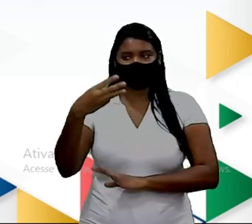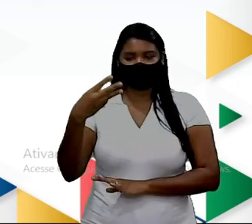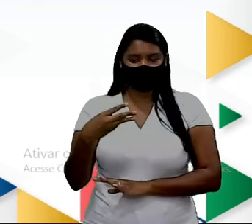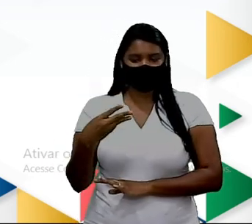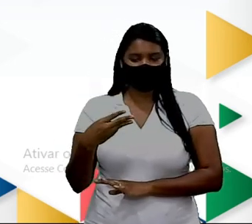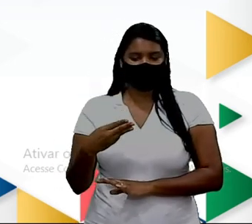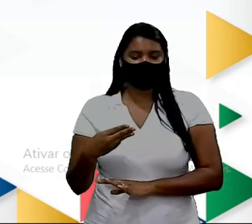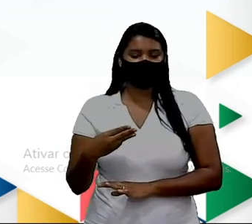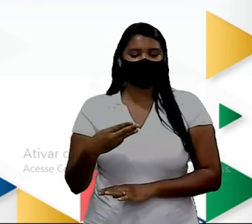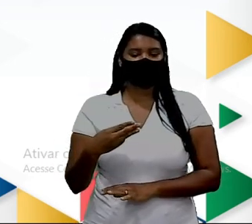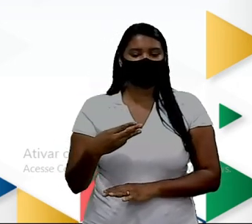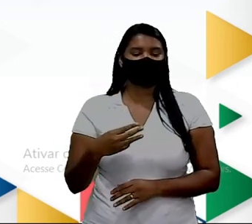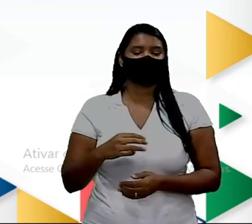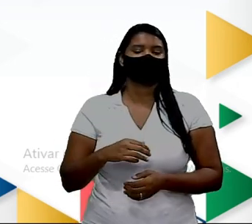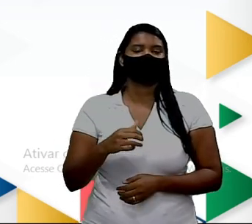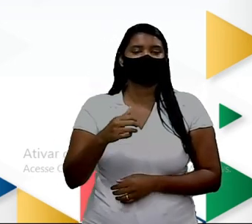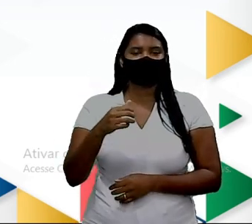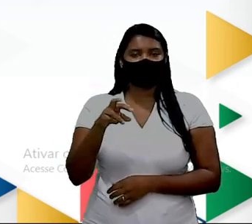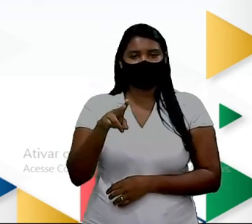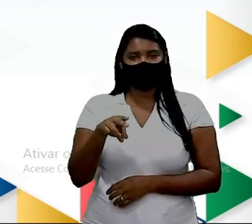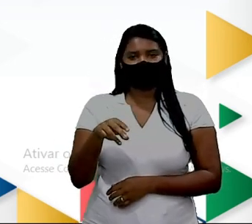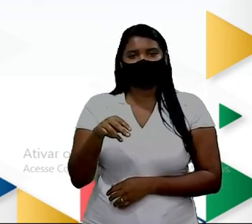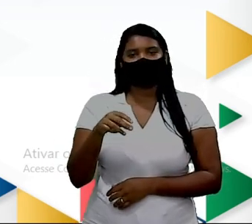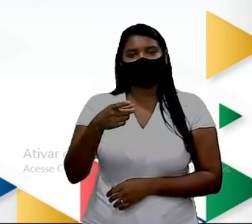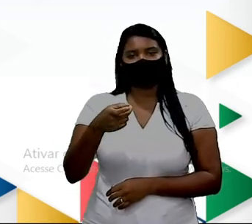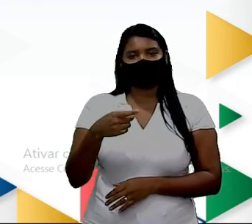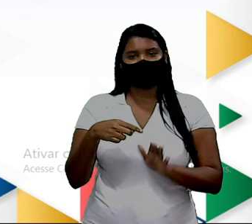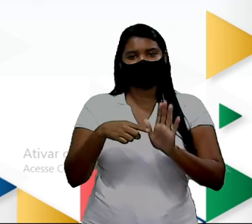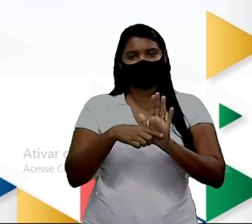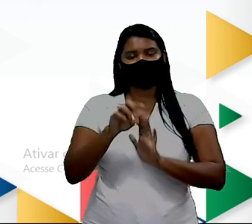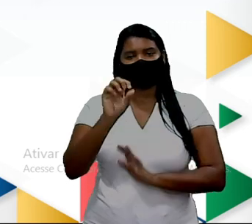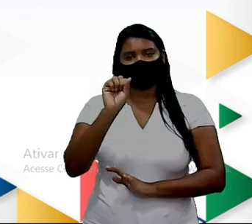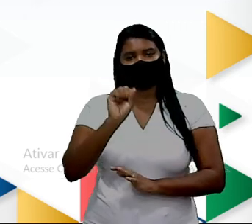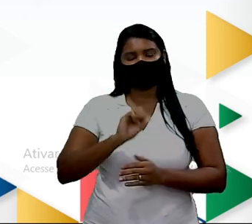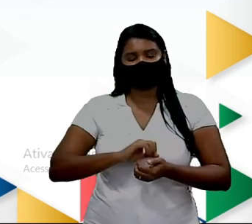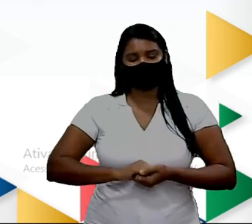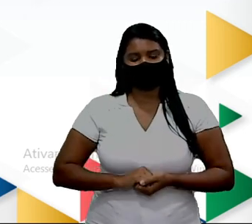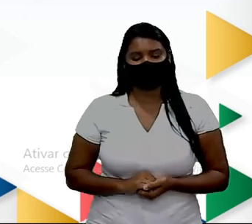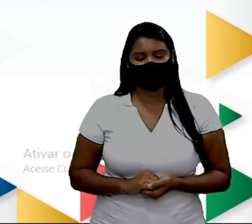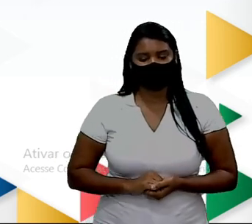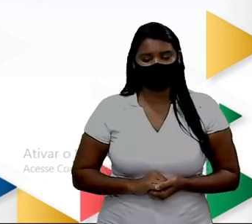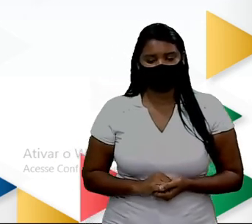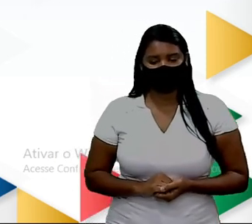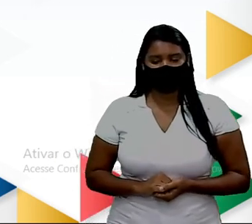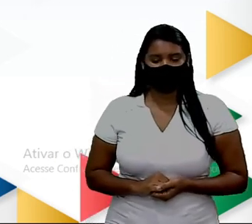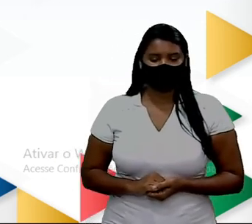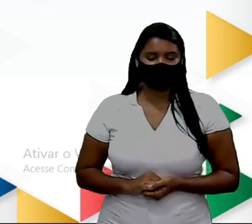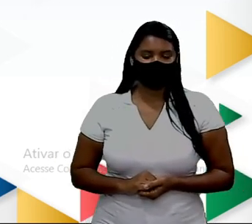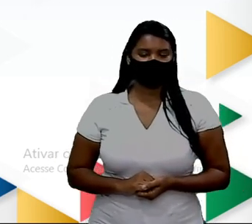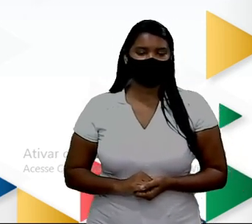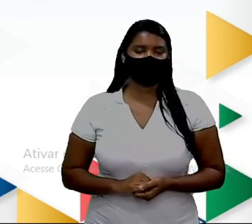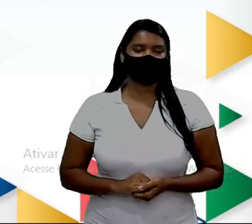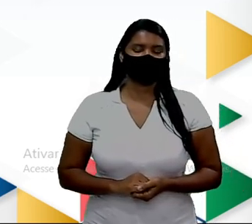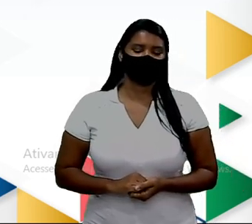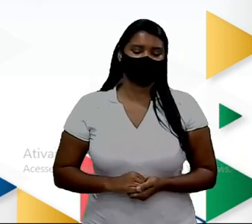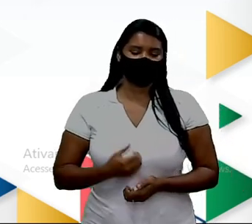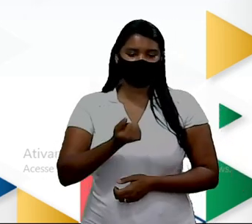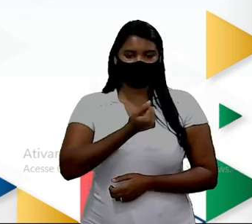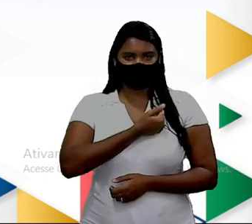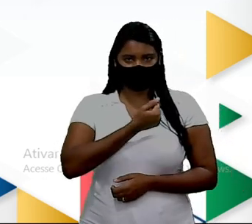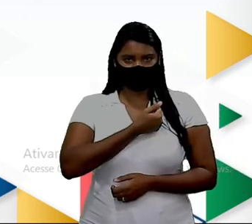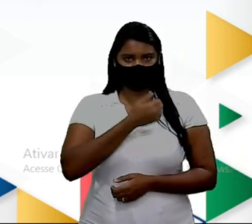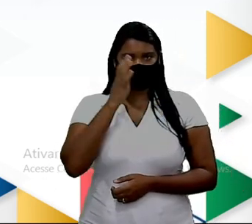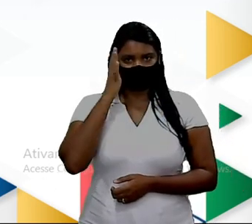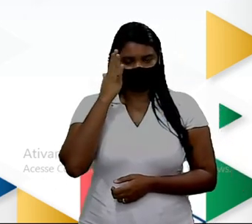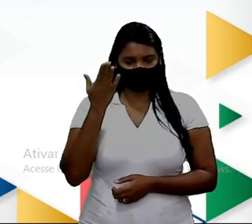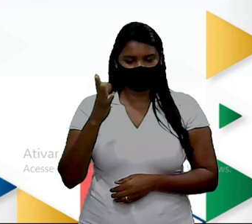menos 12 igual a x menos 8. Vamos organizar a casa? X fica com x e número fica com